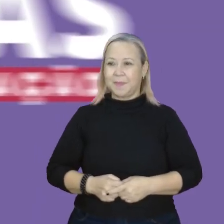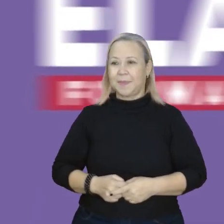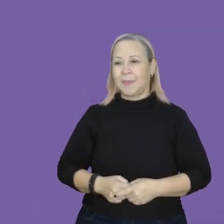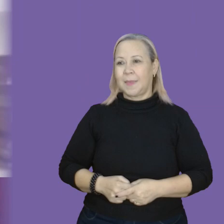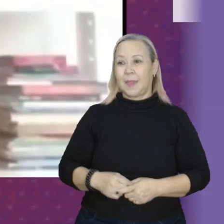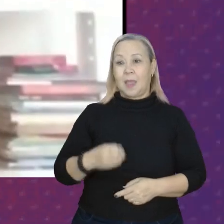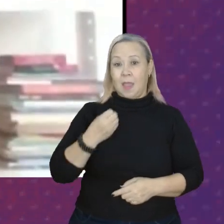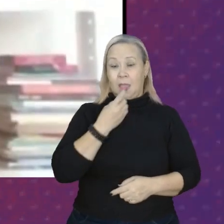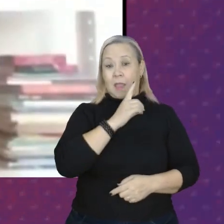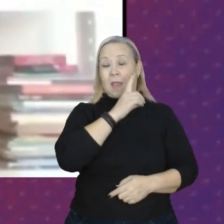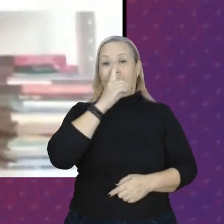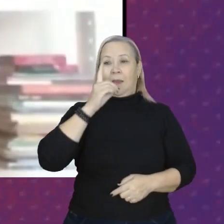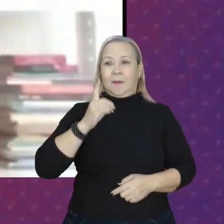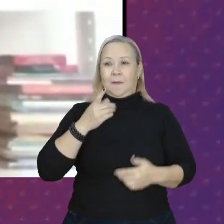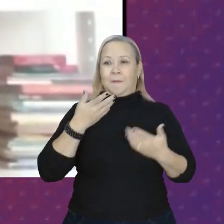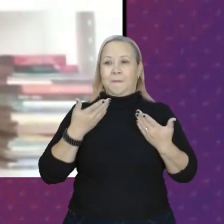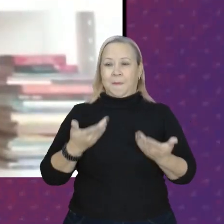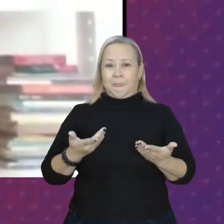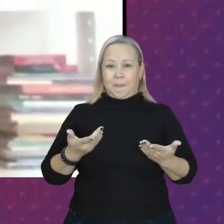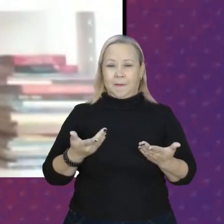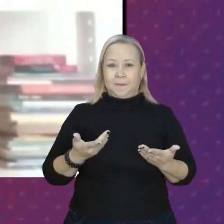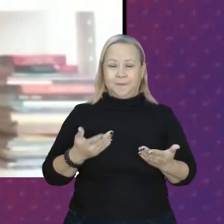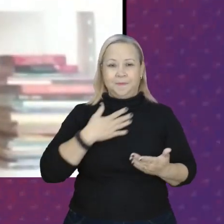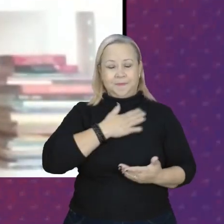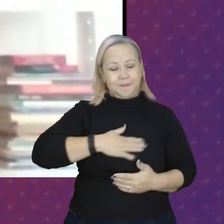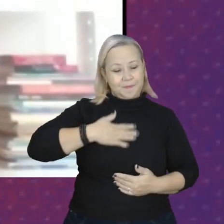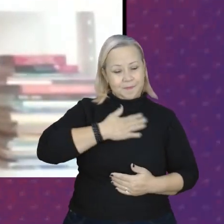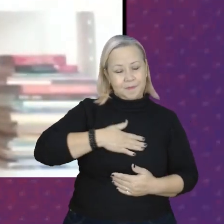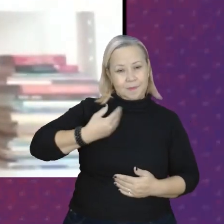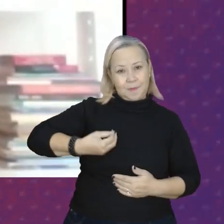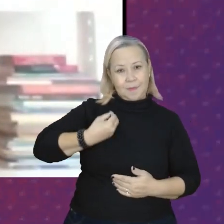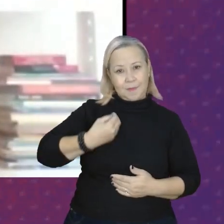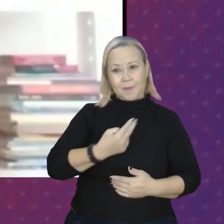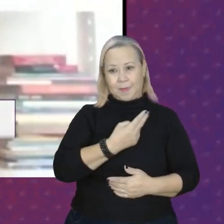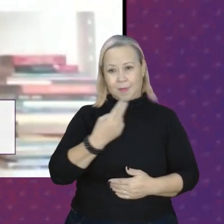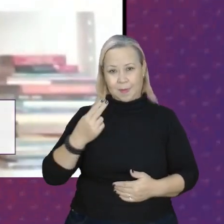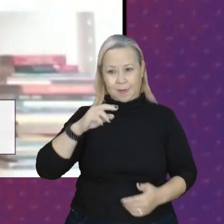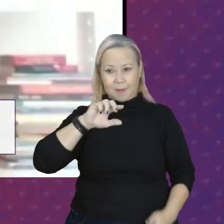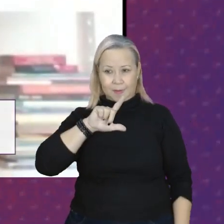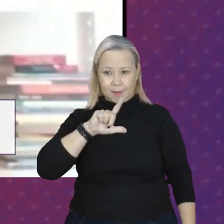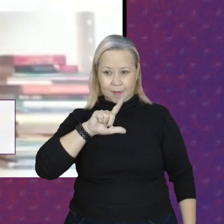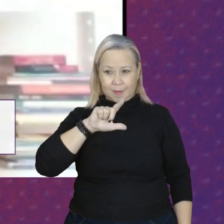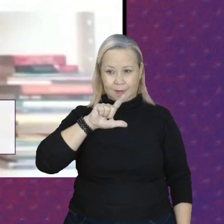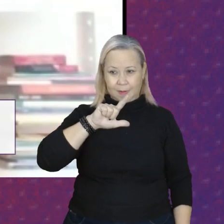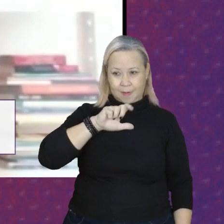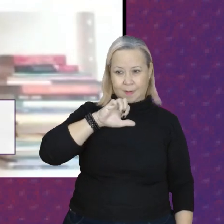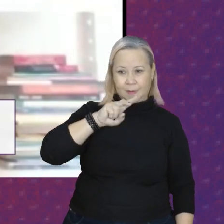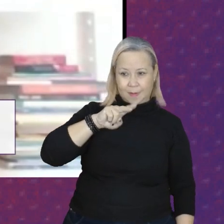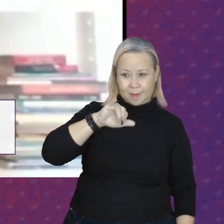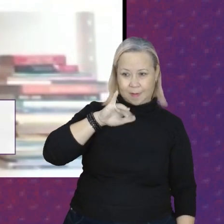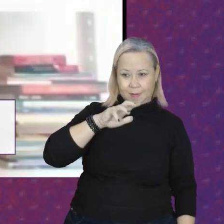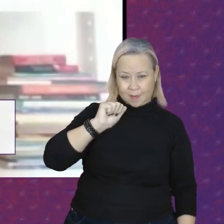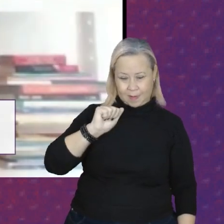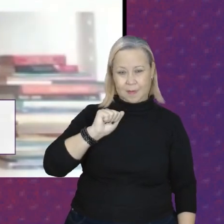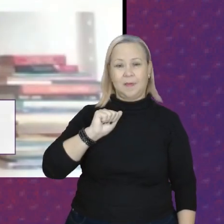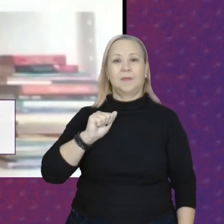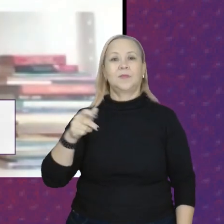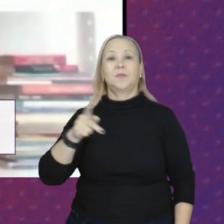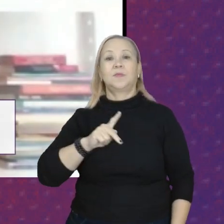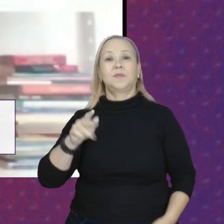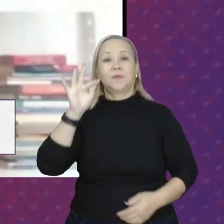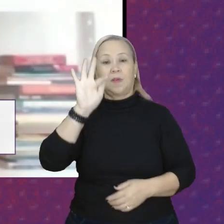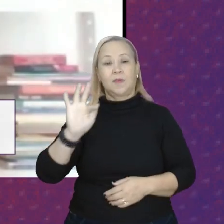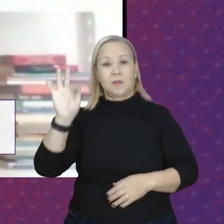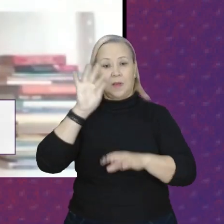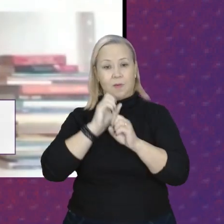Bom dia, é um prazer estar aqui. Meu nome é Lívia Fraga Vieira, sou professora da Faculdade de